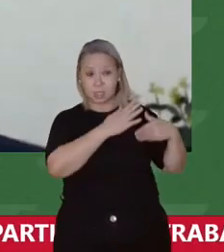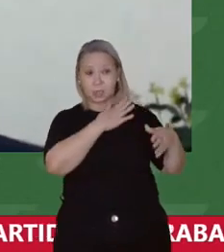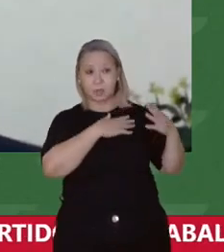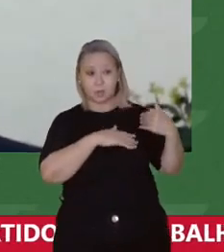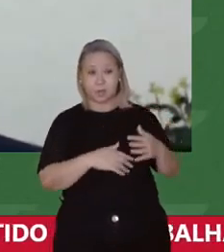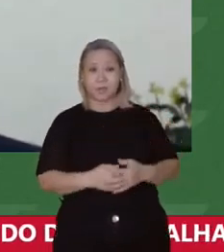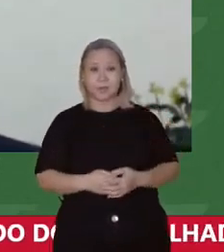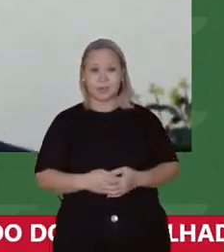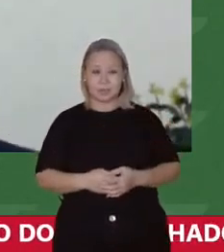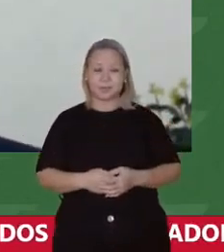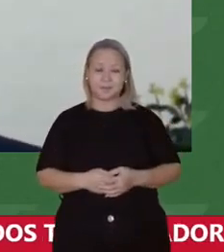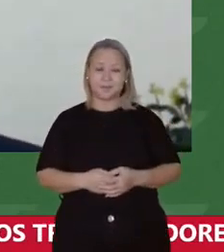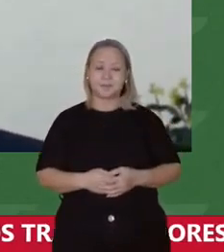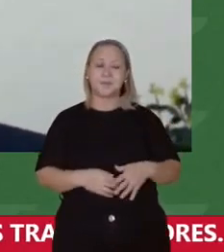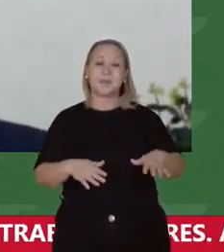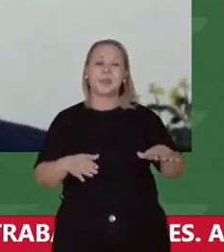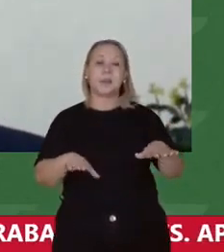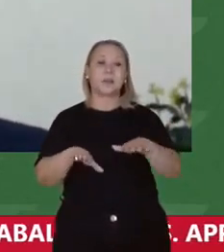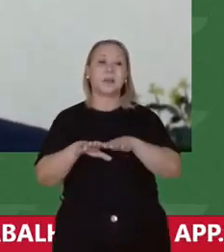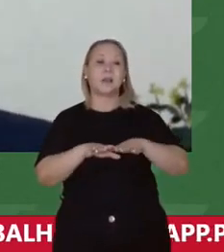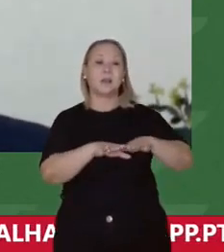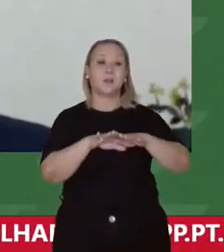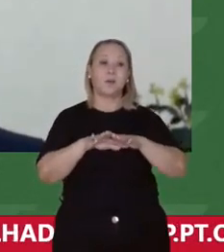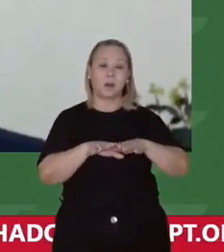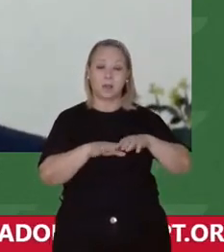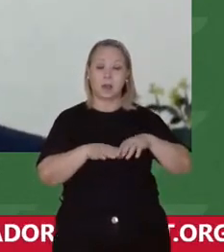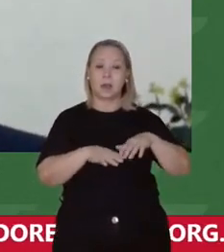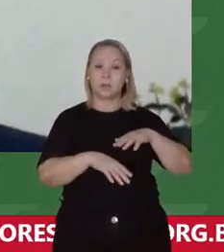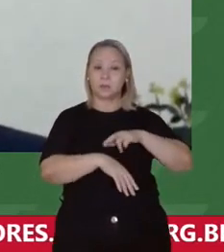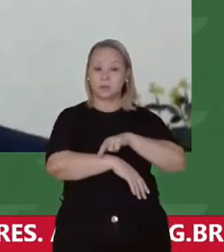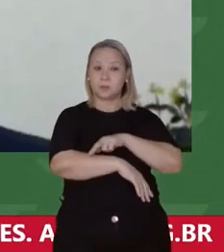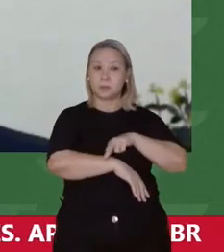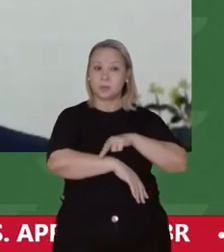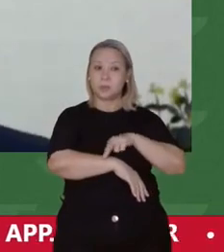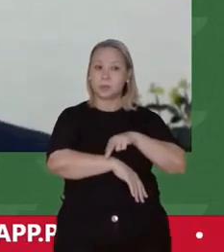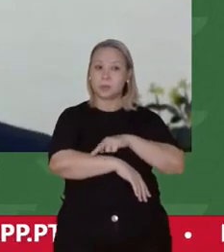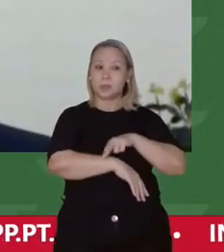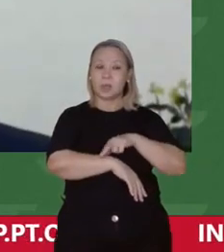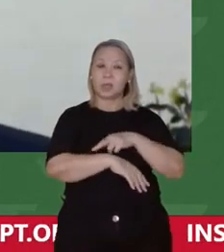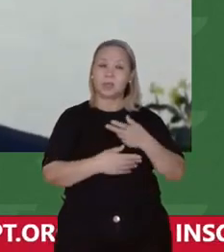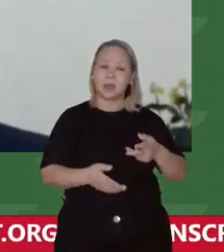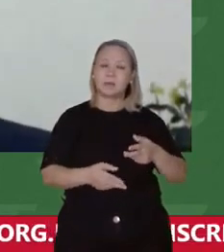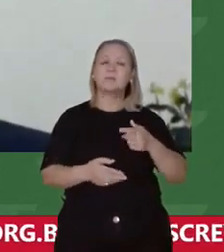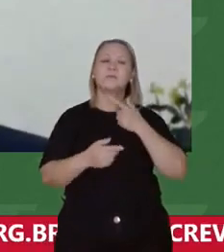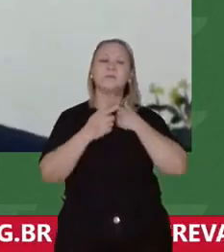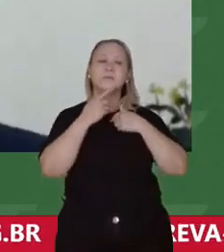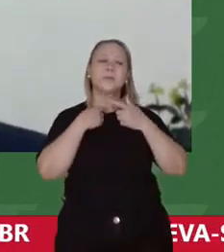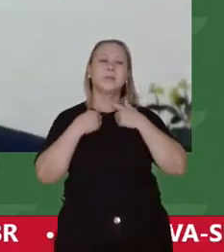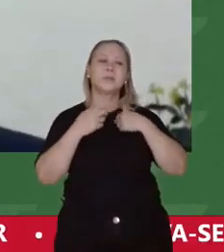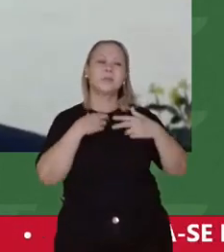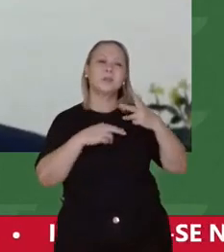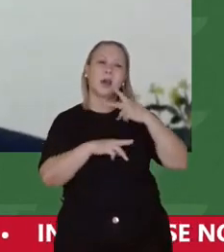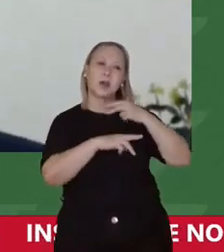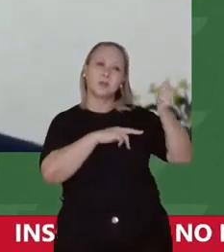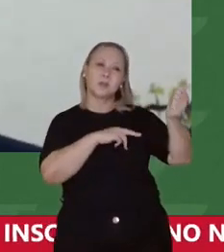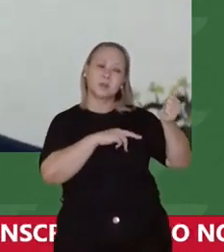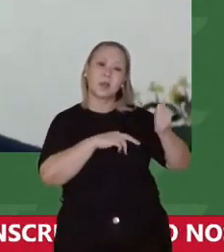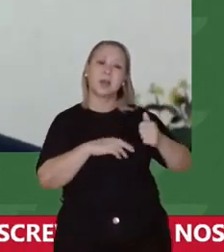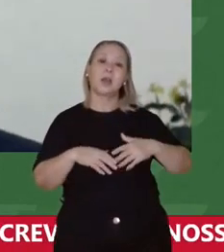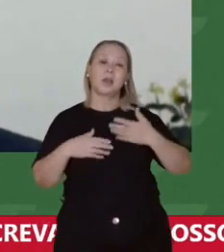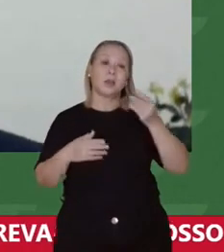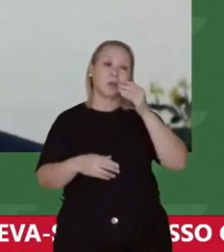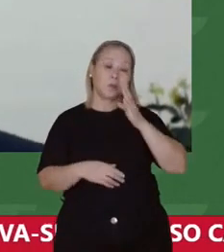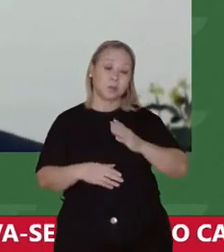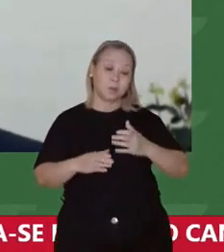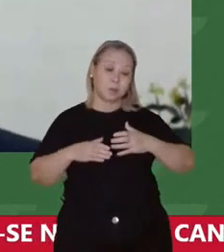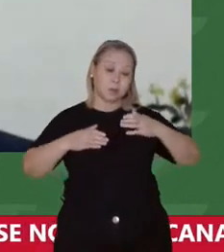de igualdade racial, o Marcos Chagas, e desejar a ele também sucesso e que, de fato, o Brasil possa ampliar a